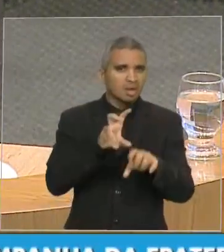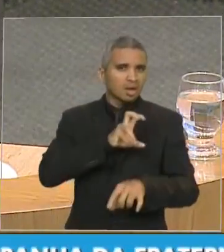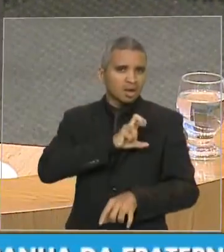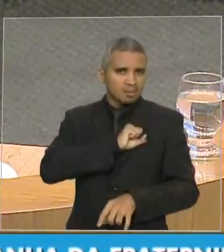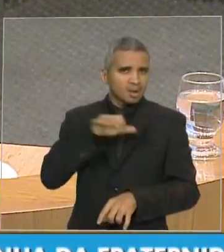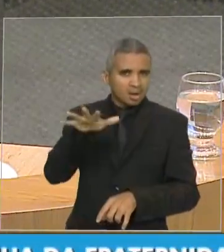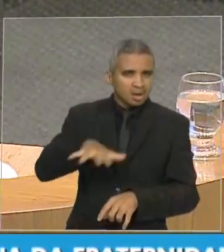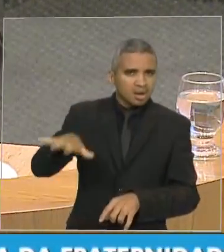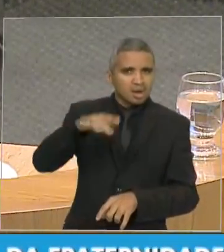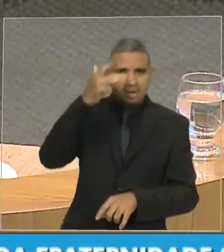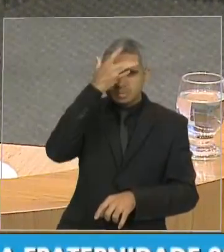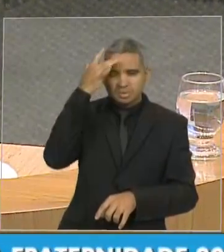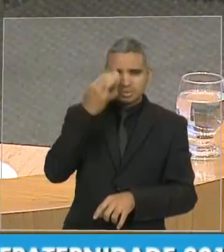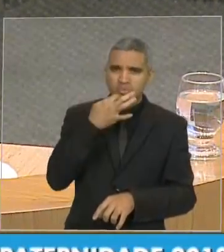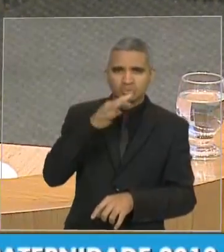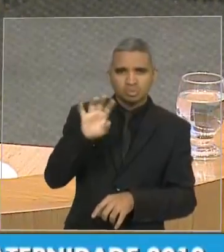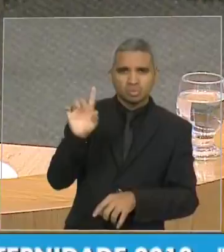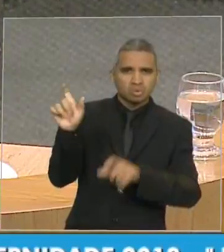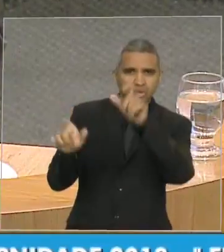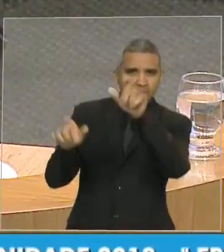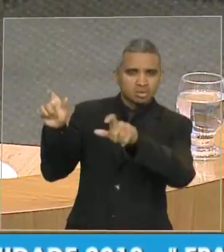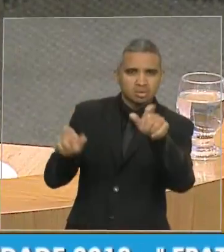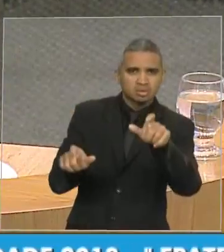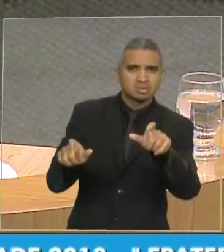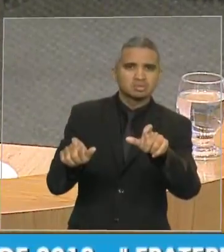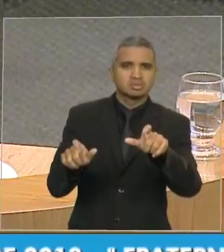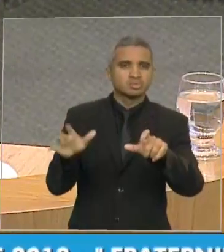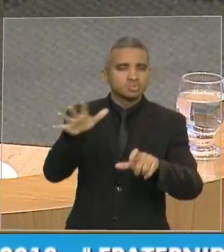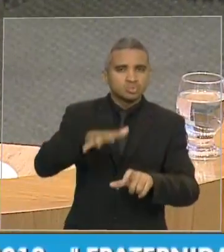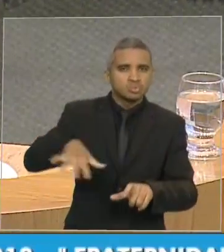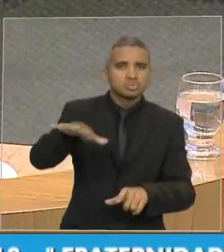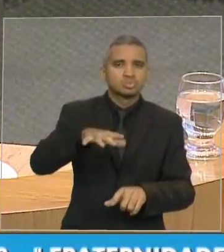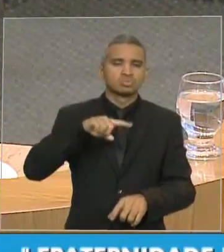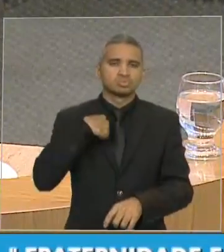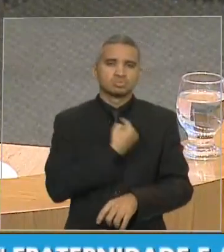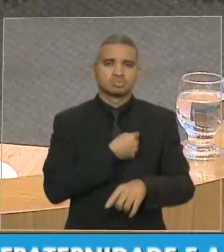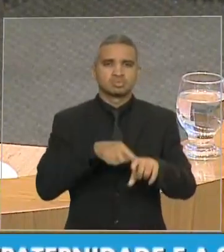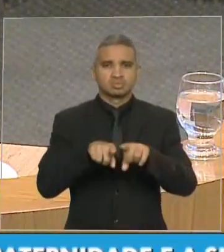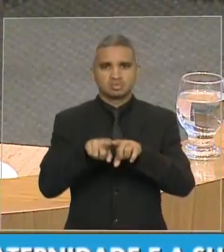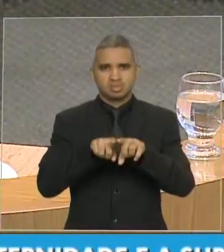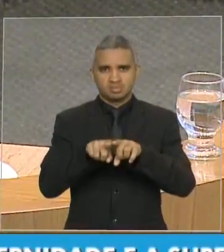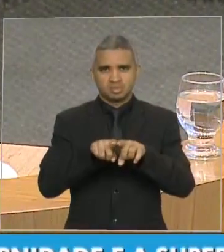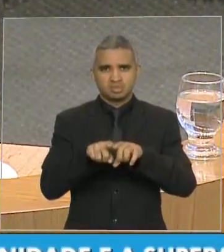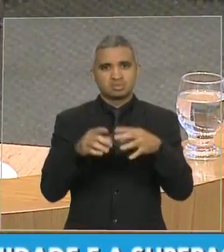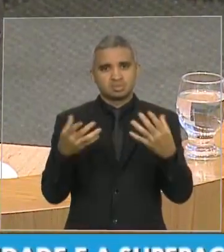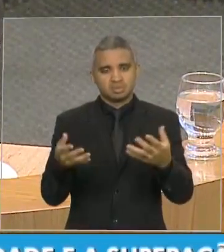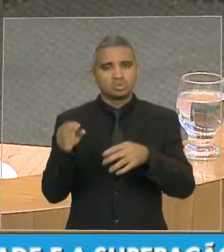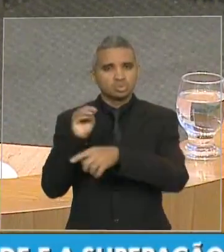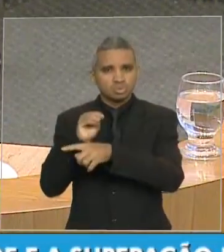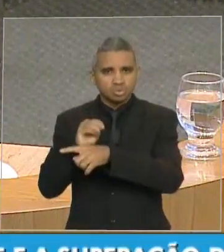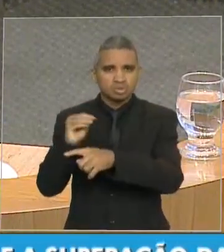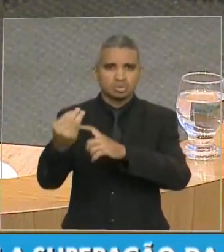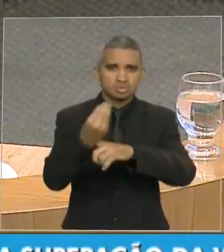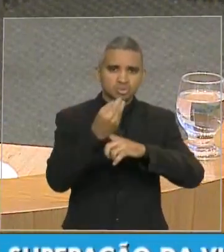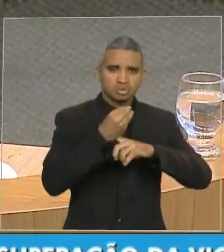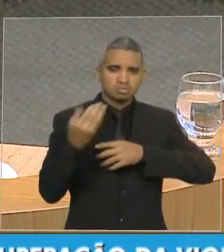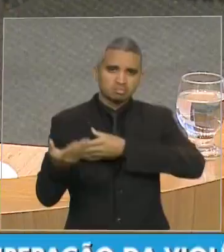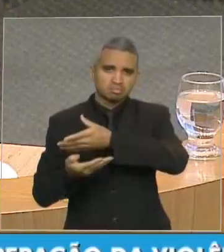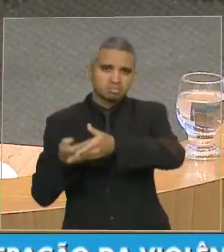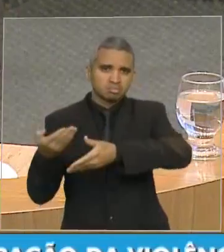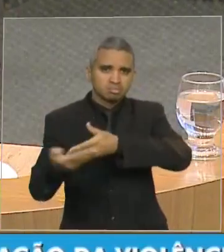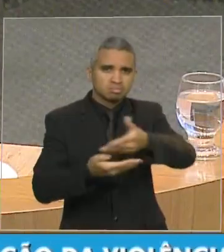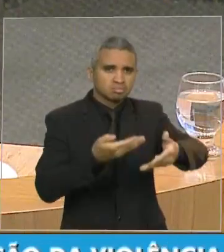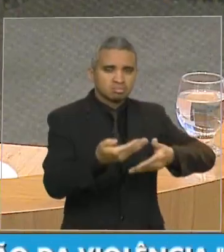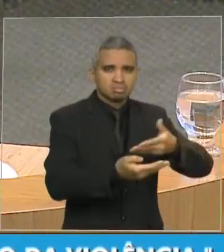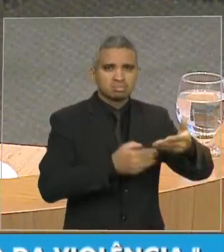ou como inimigos, mas como irmãos. E, se somos irmãos, cuidemos um dos outros e não sejamos